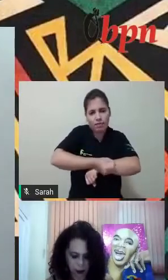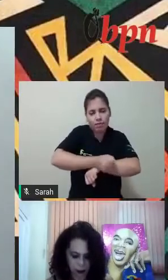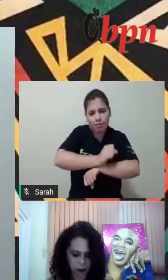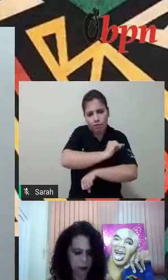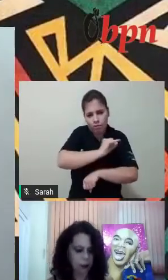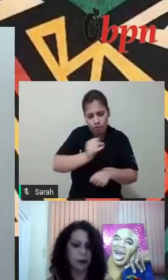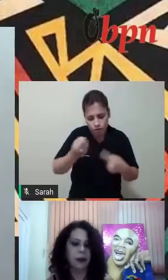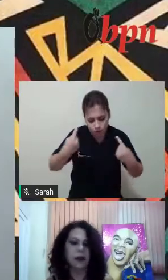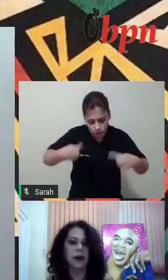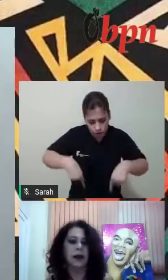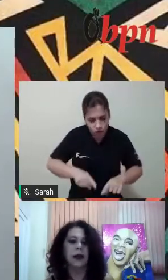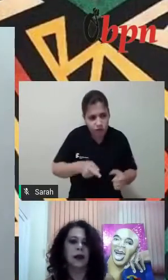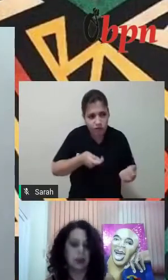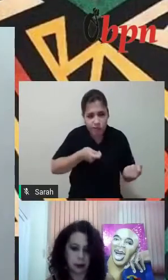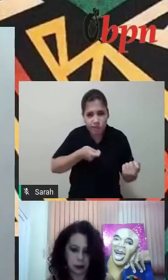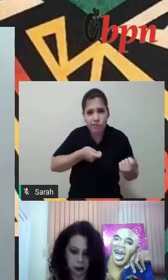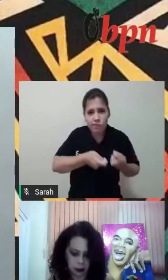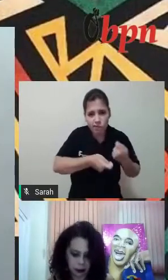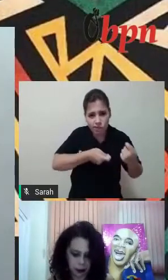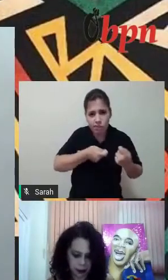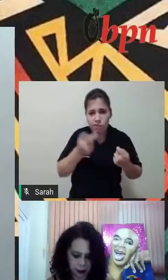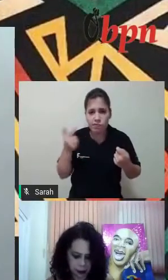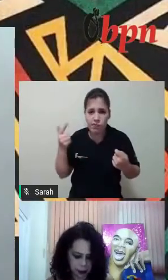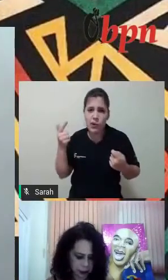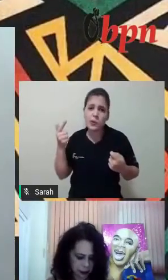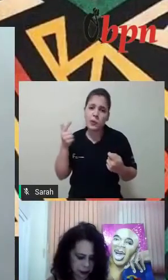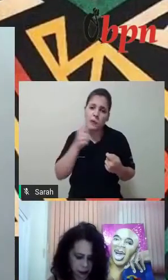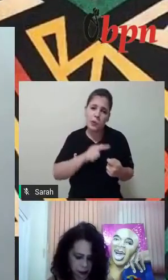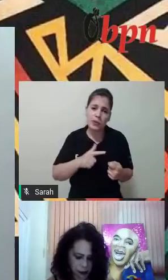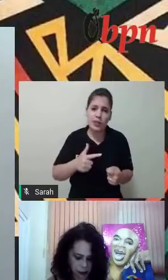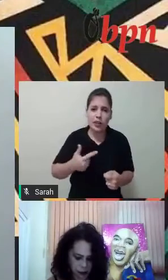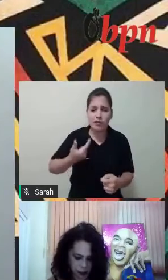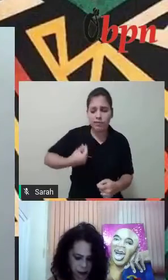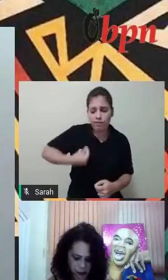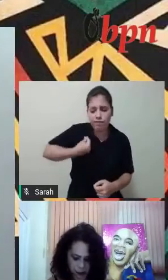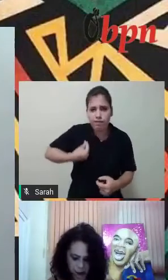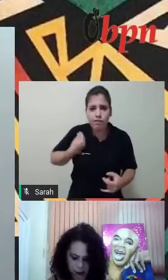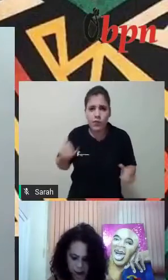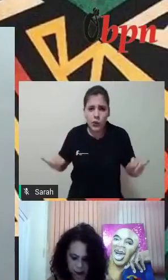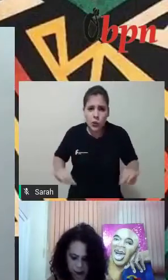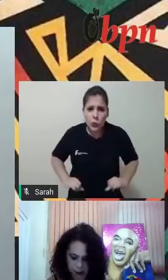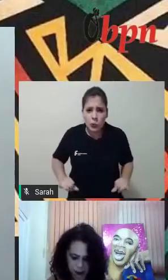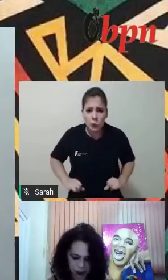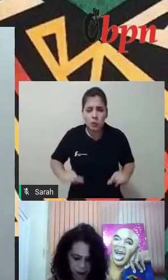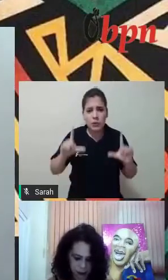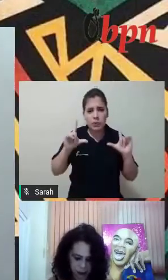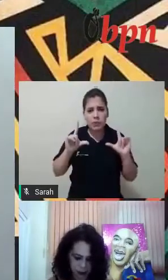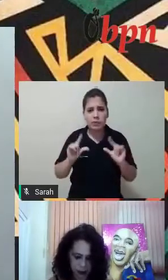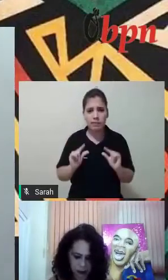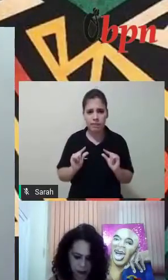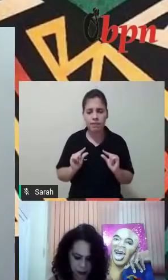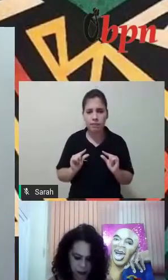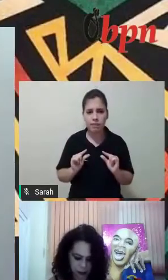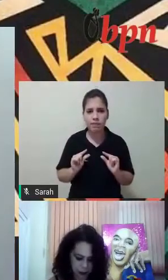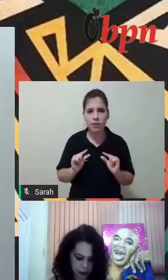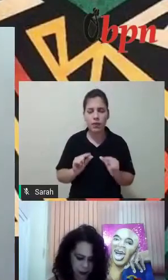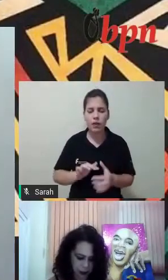uma vida menos dolorosa, né? E